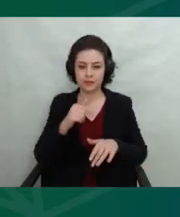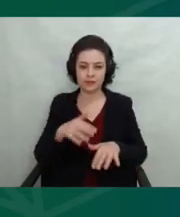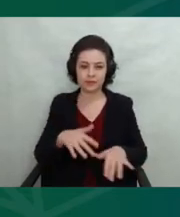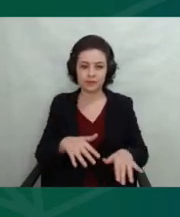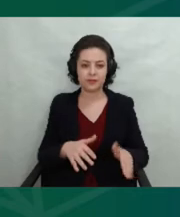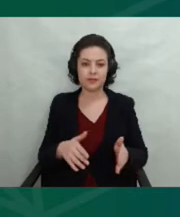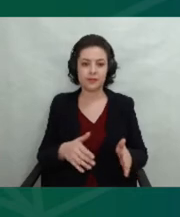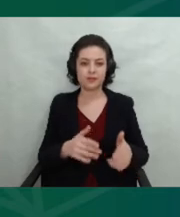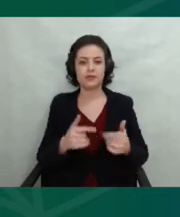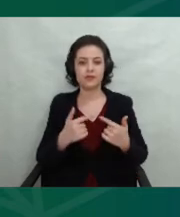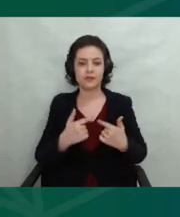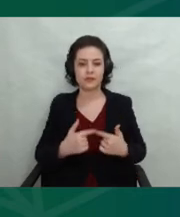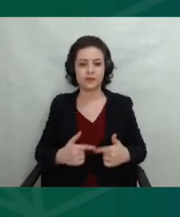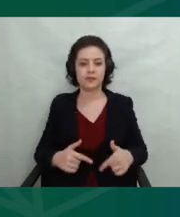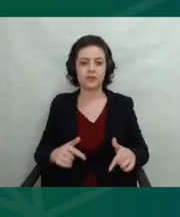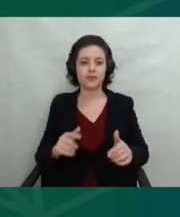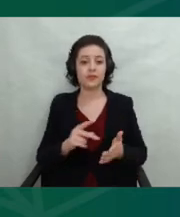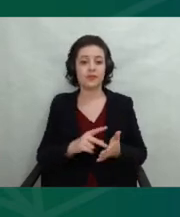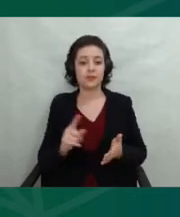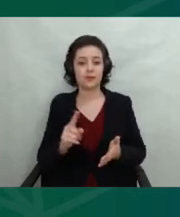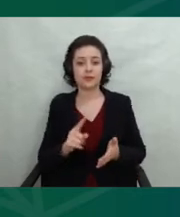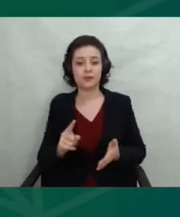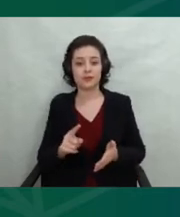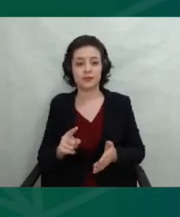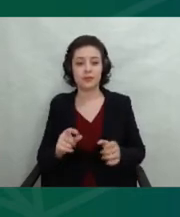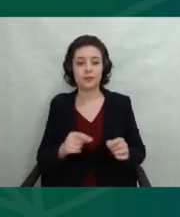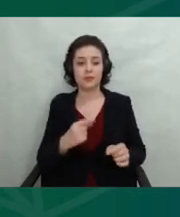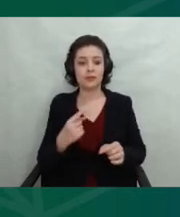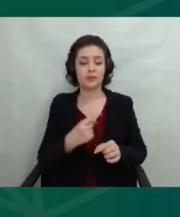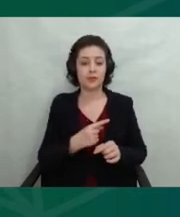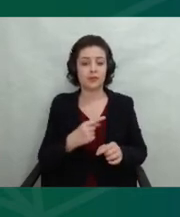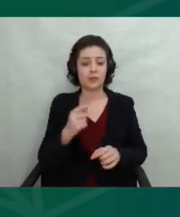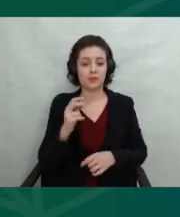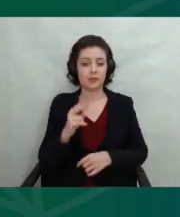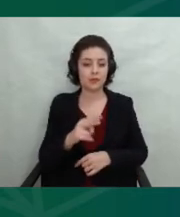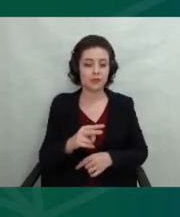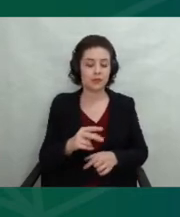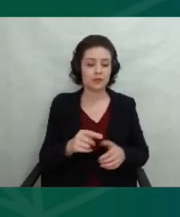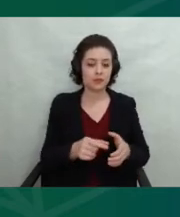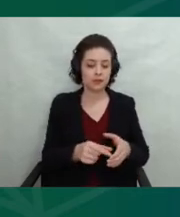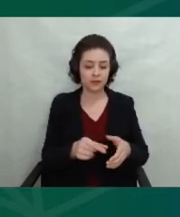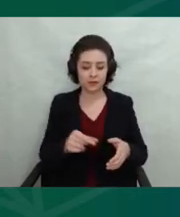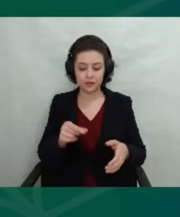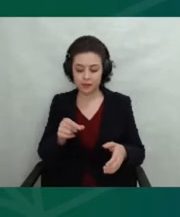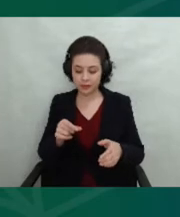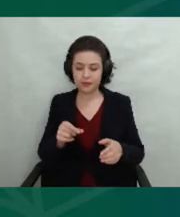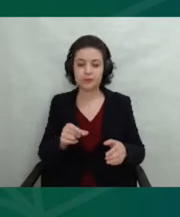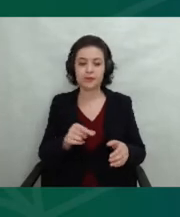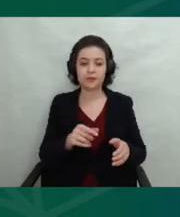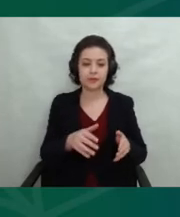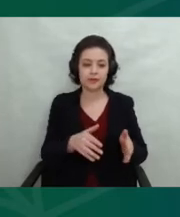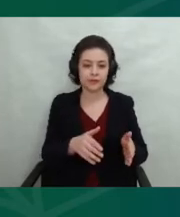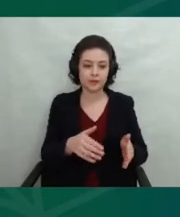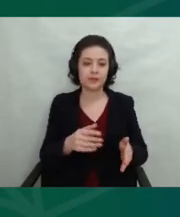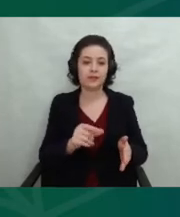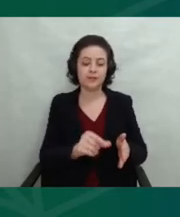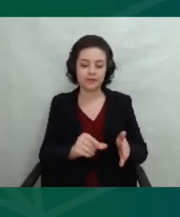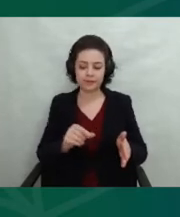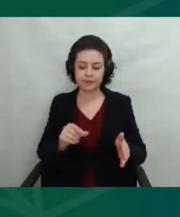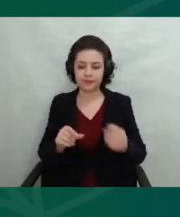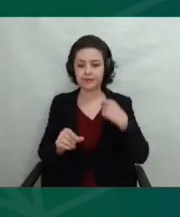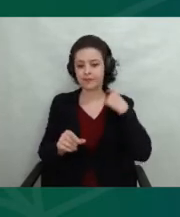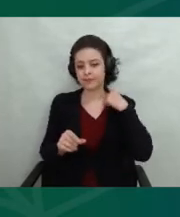e na verdade não é. Foi o que nós vimos, né? Que amostras coletadas após esse